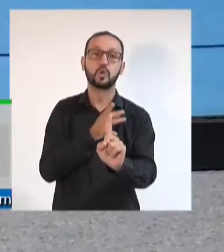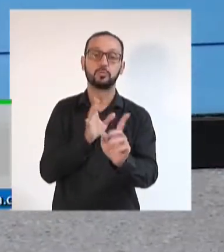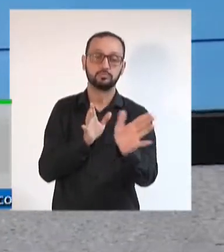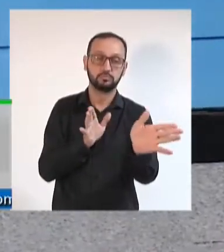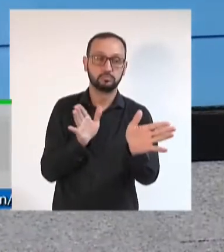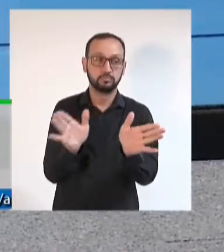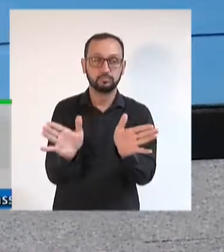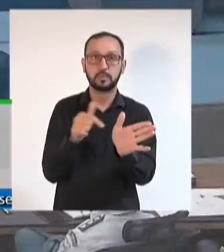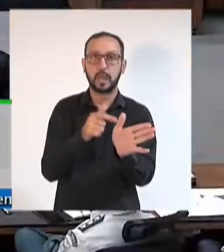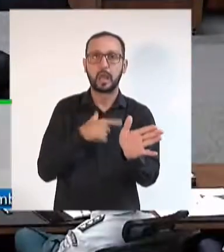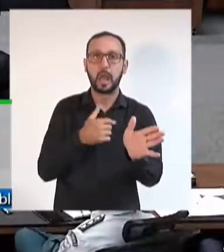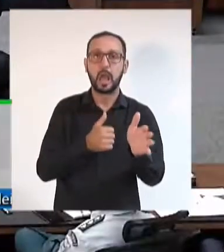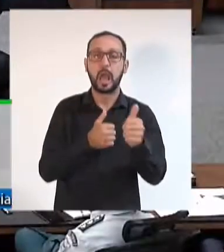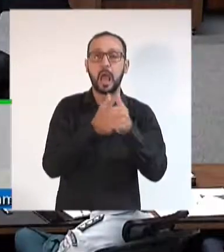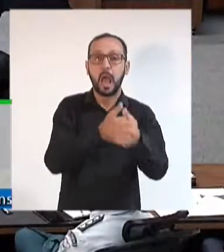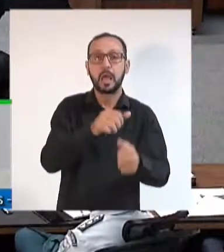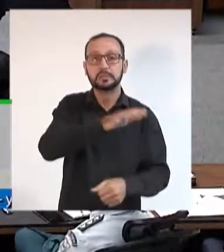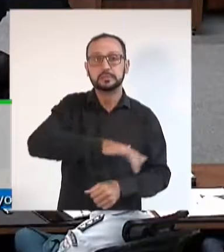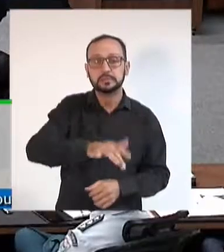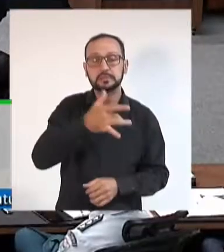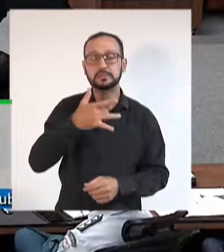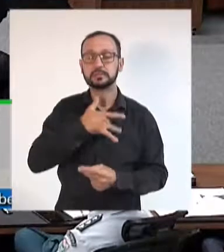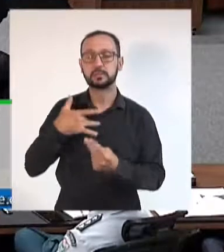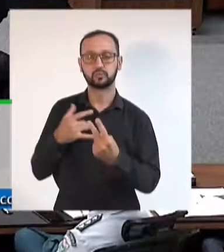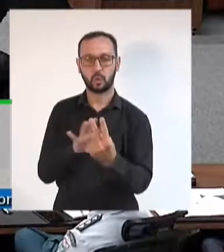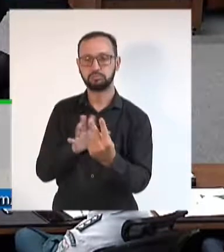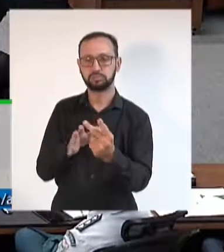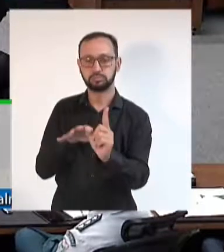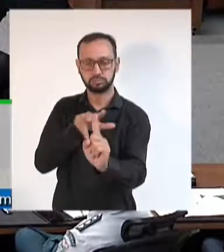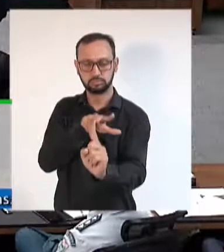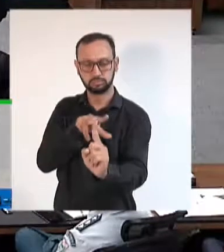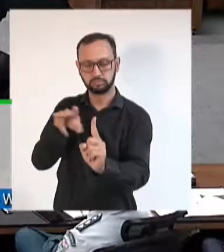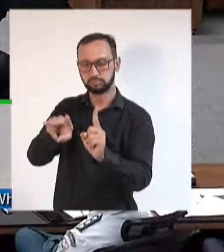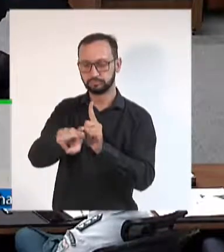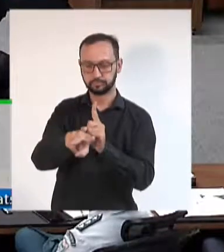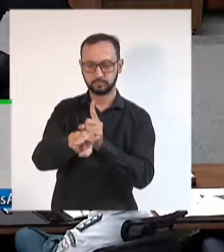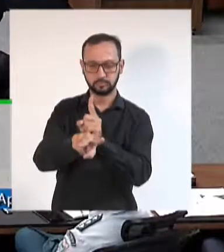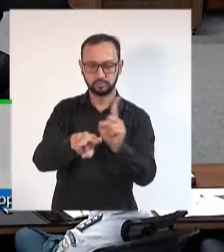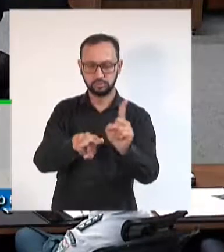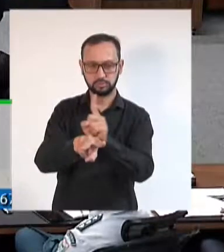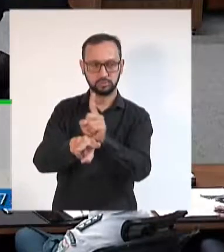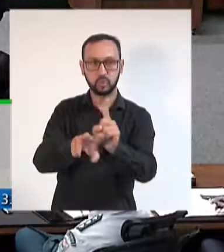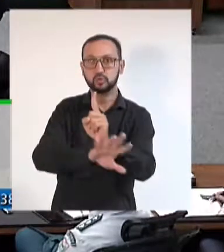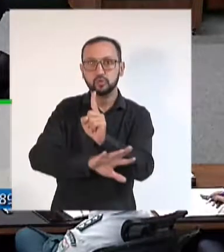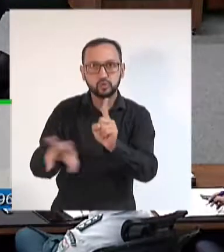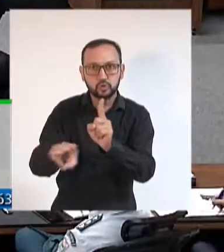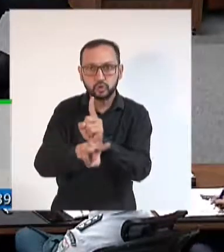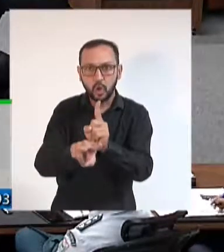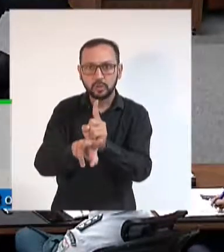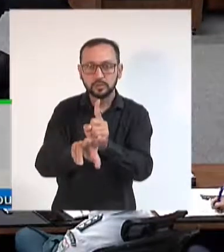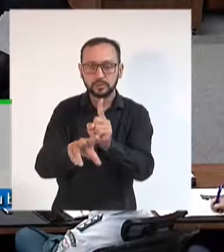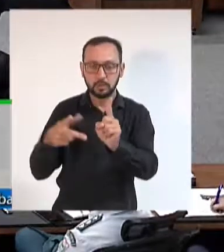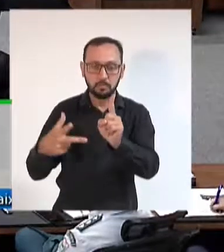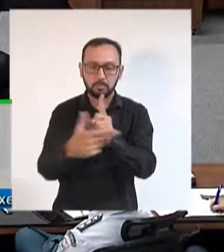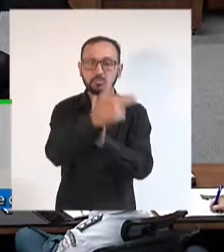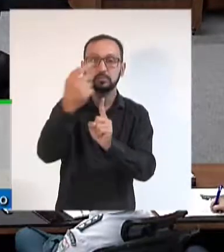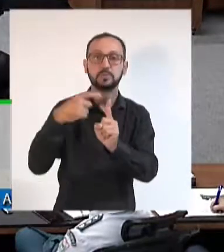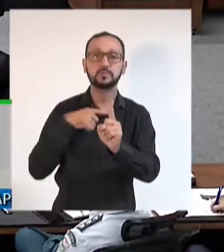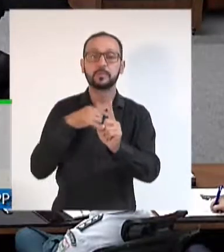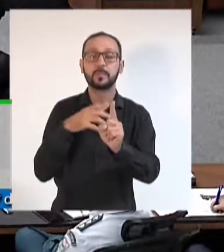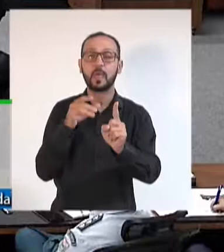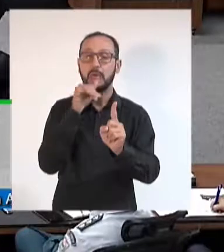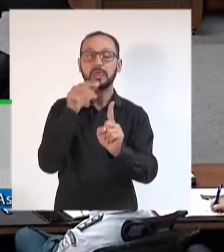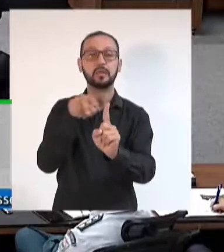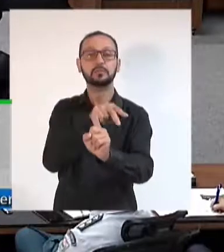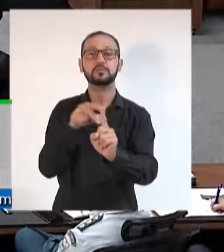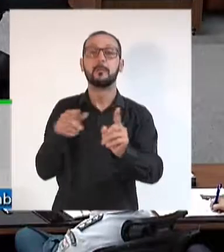eu limito essa pessoa idosa, essa pessoa que envelhece. Se eu limitar essa pessoa que envelhece no